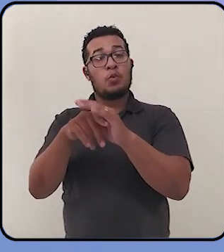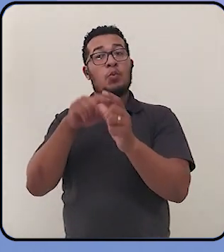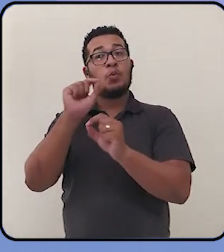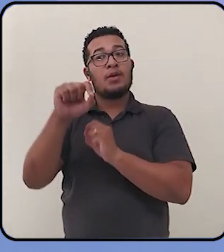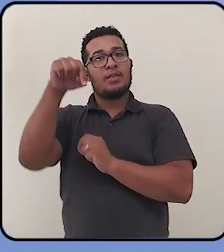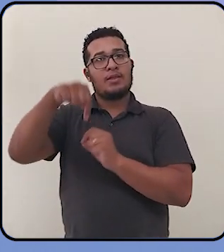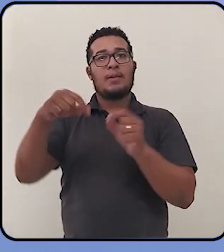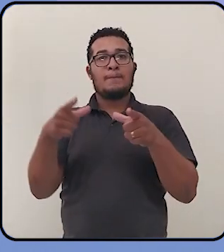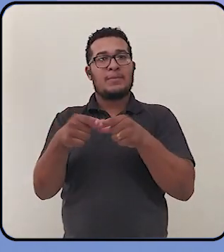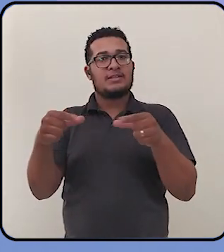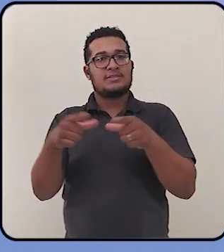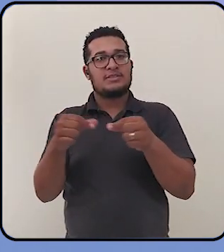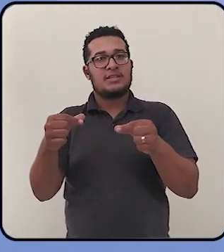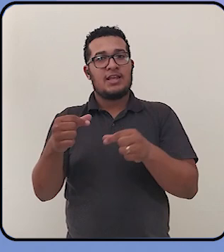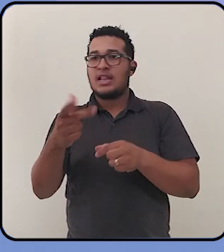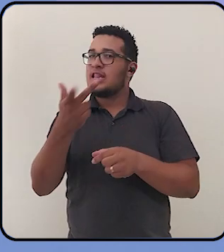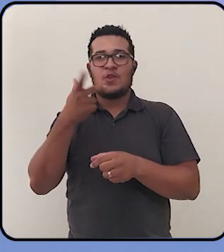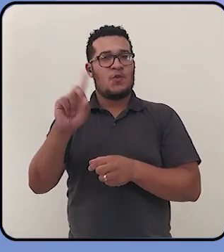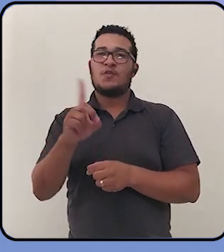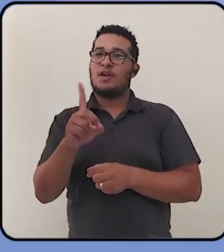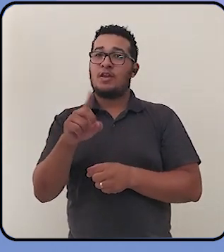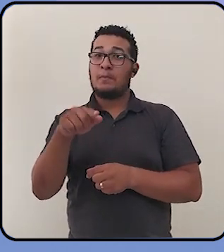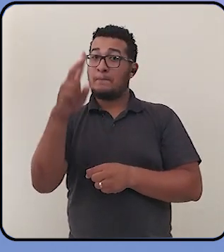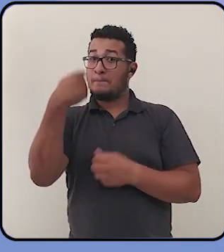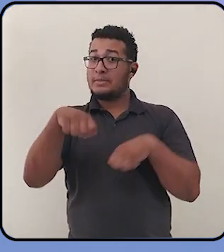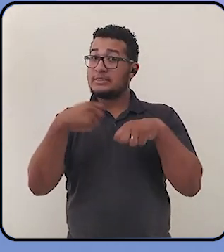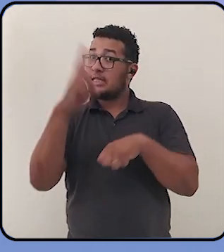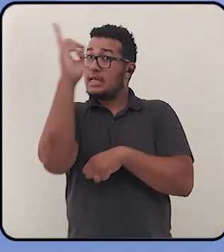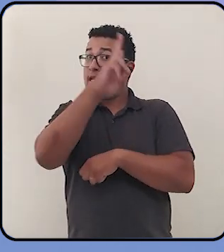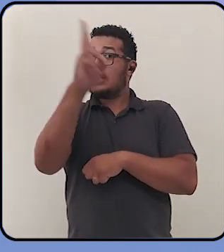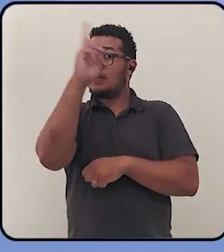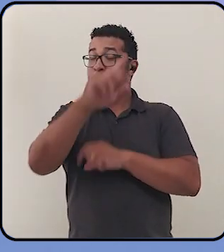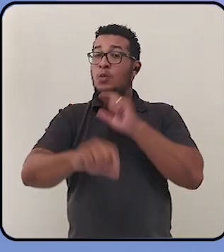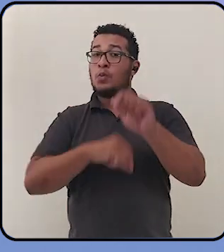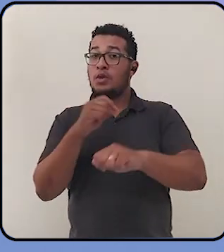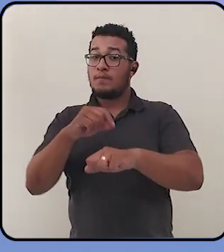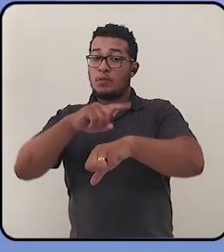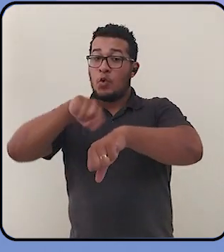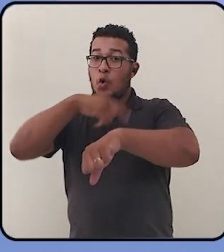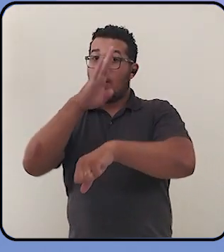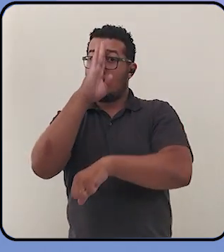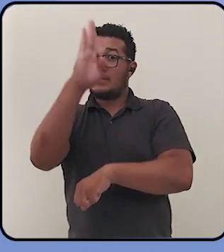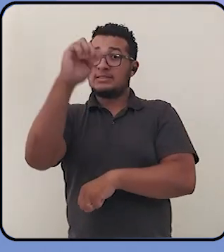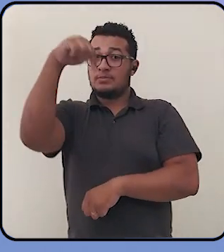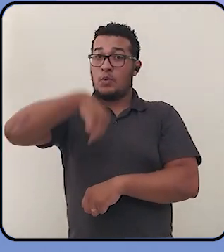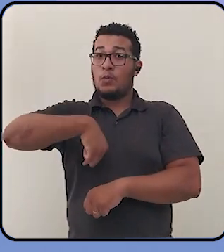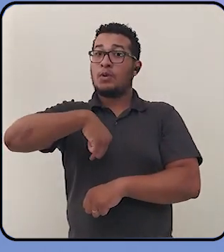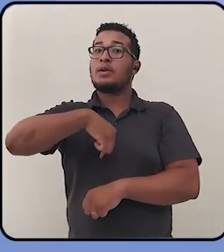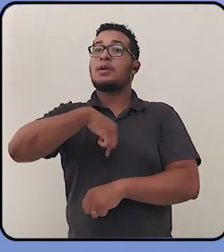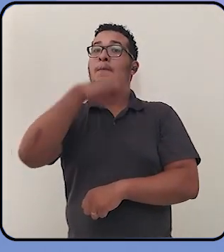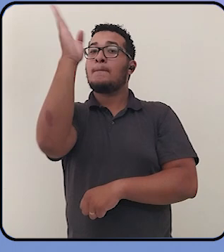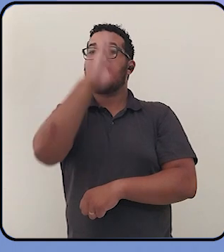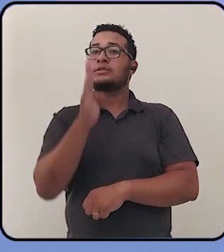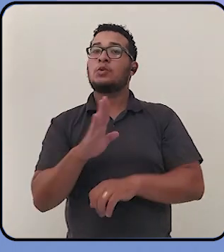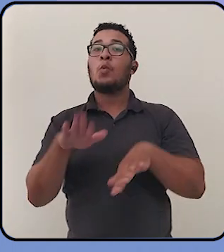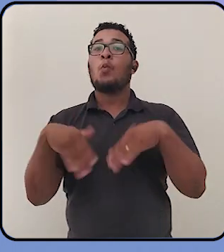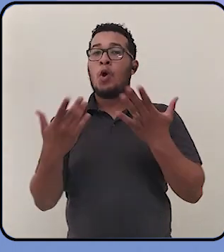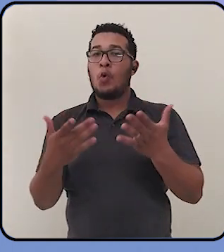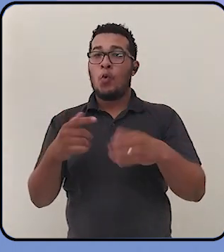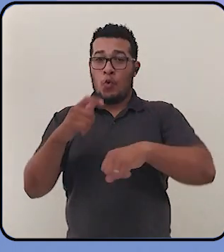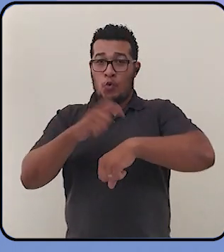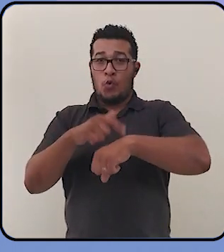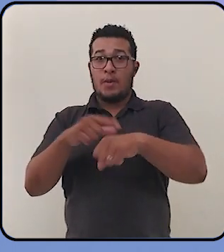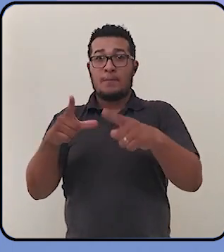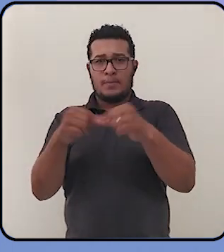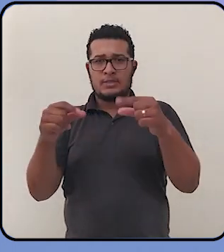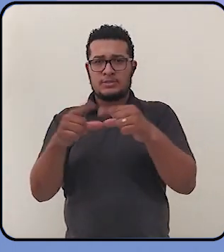capital, alguma cidade no fuso de Brasília, eles não passam informação para vocês. Vocês têm que lembrar que o